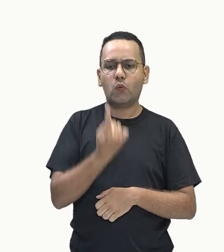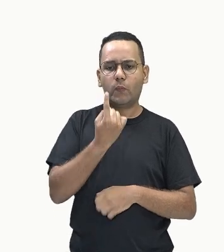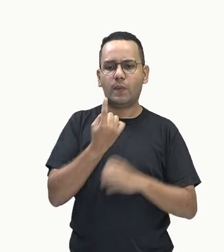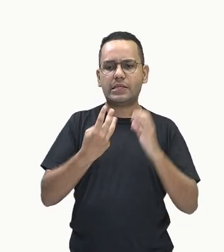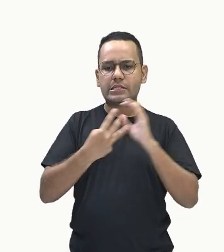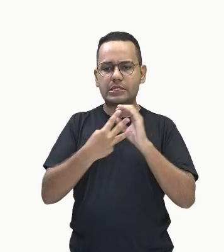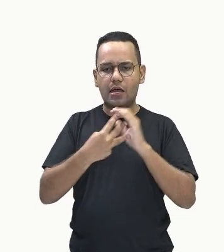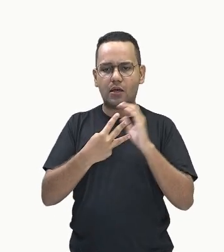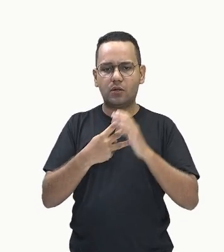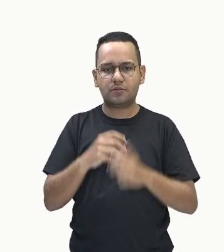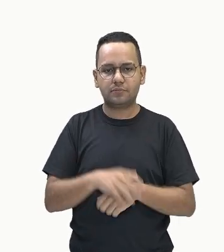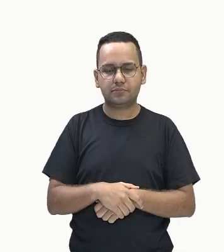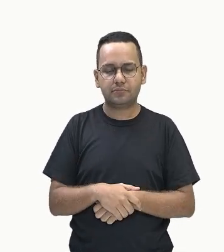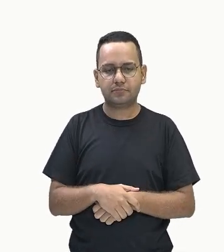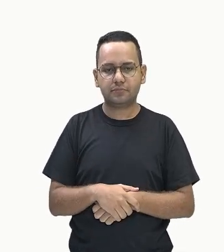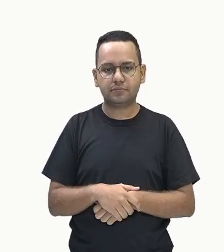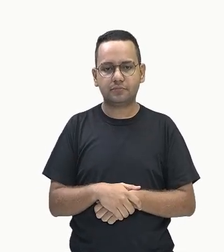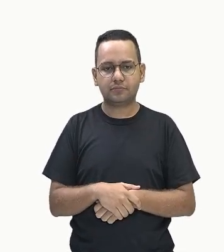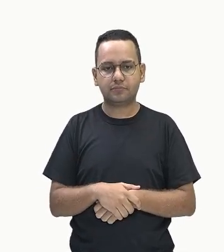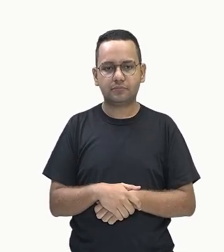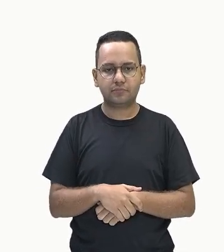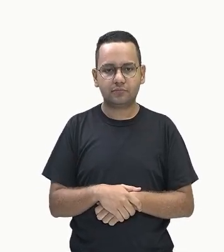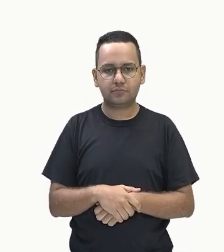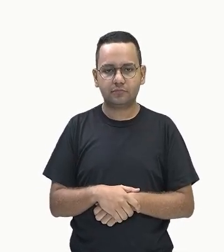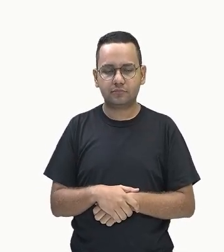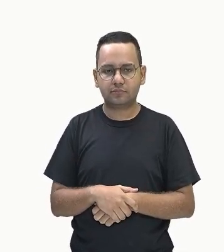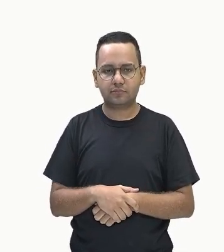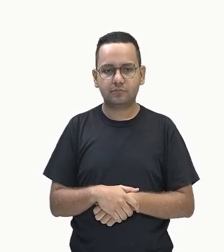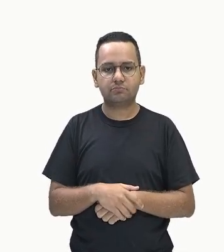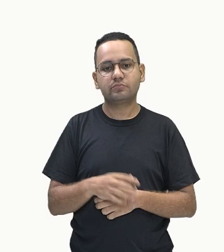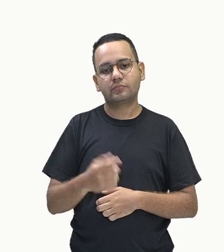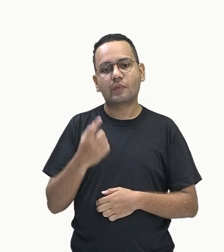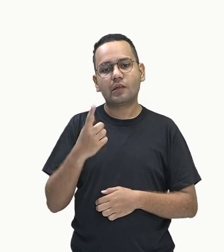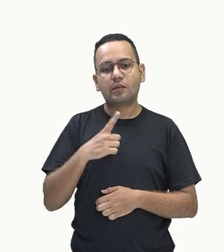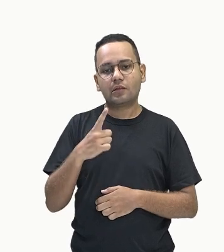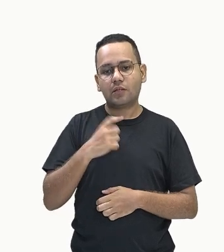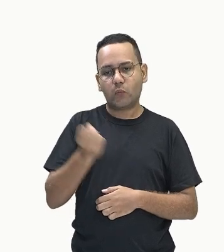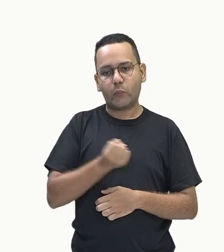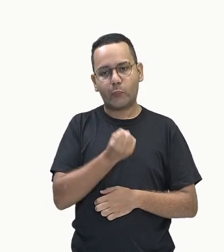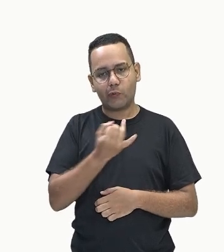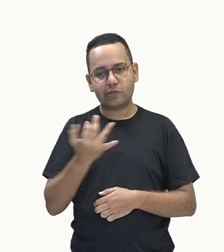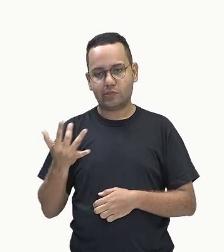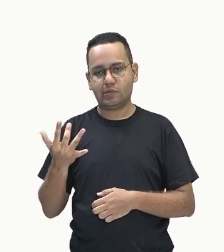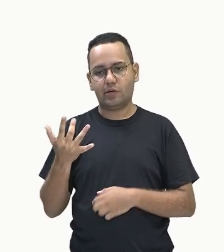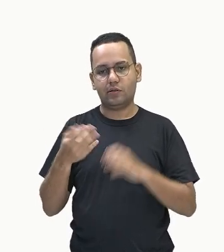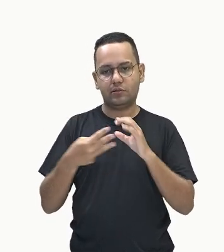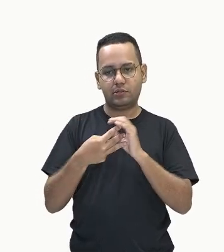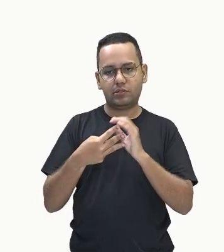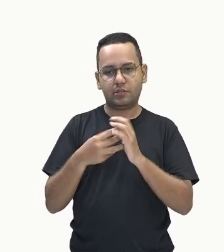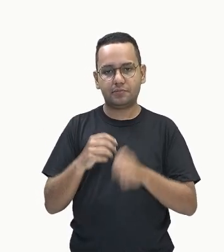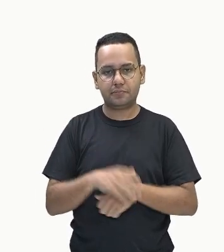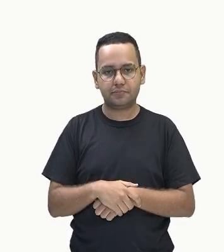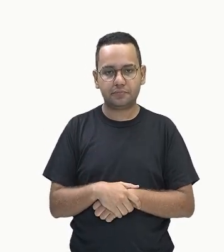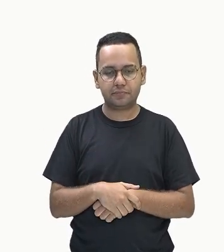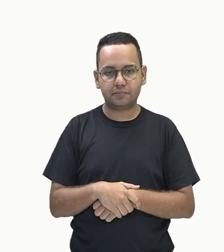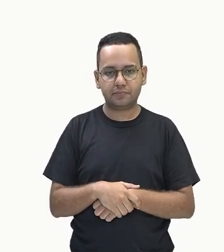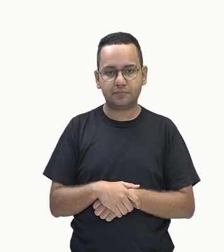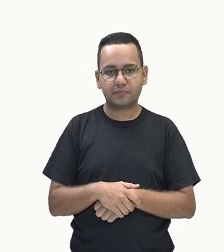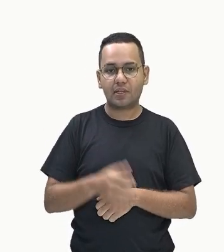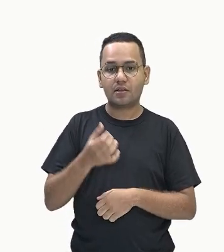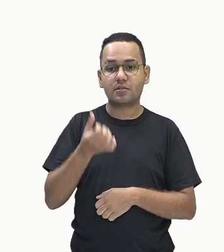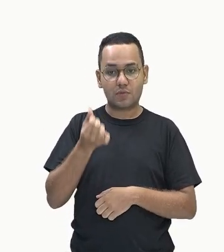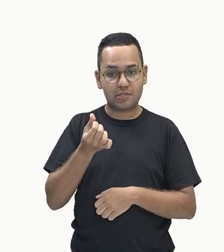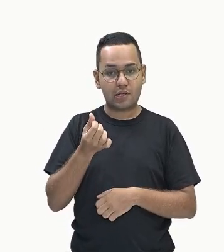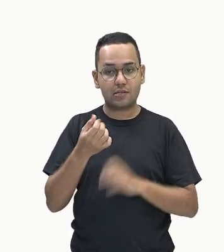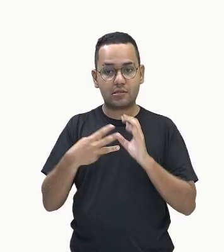segunda, a terceira célula, uma quarta, a quinta e a última desse modelo aqui